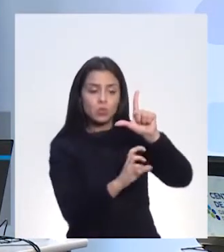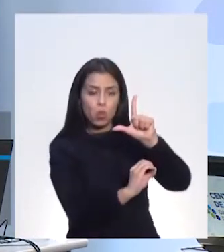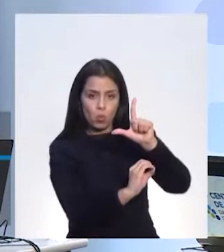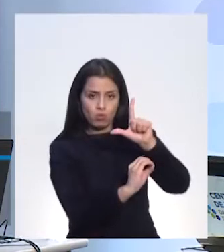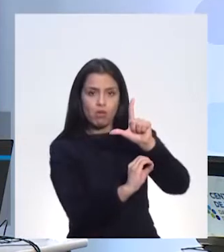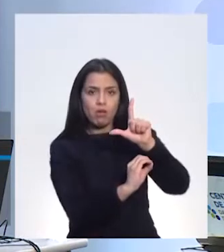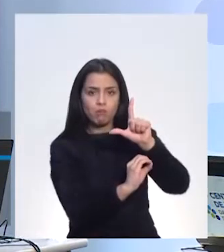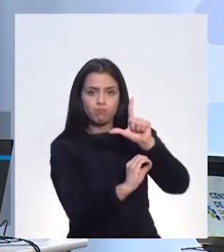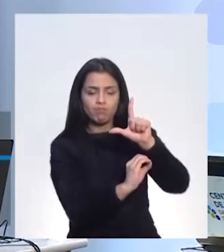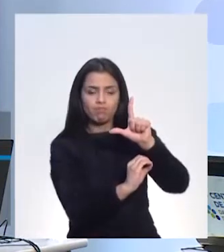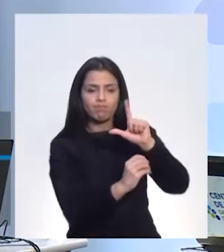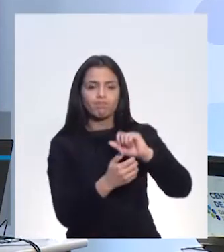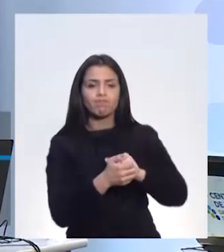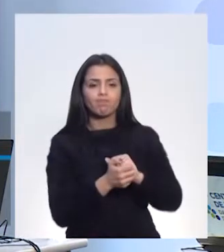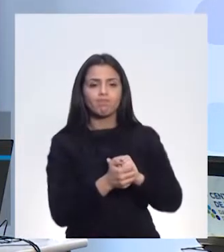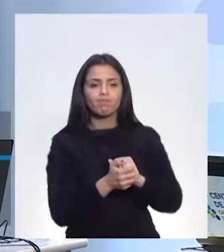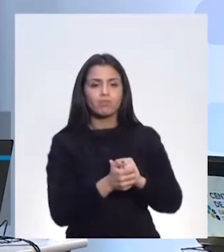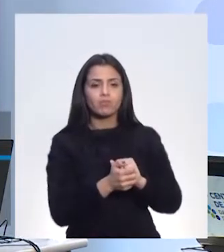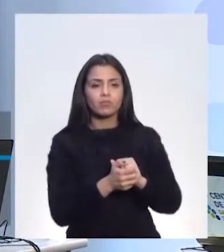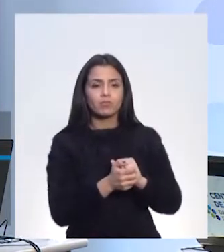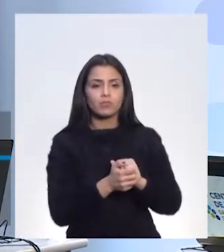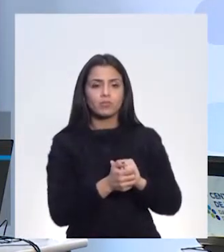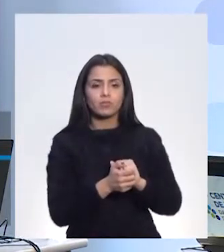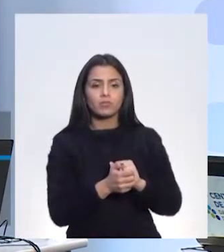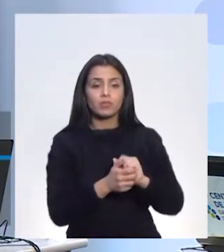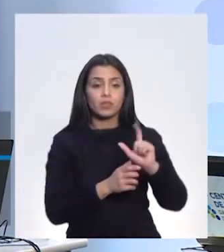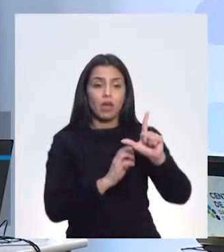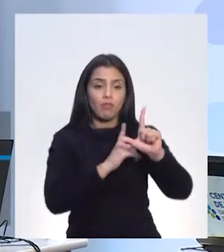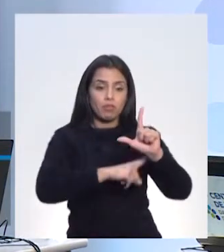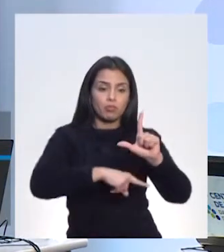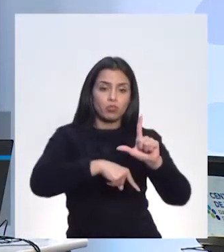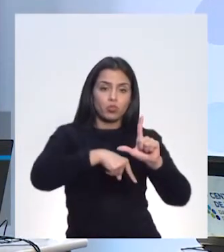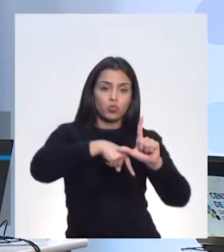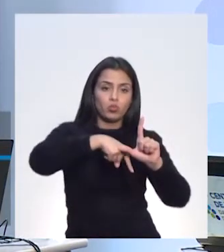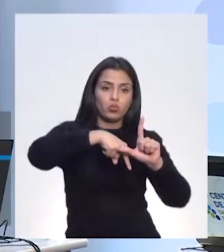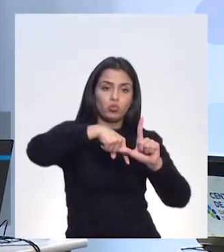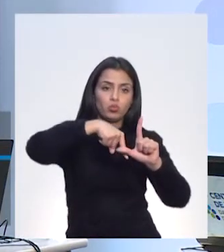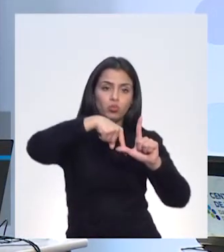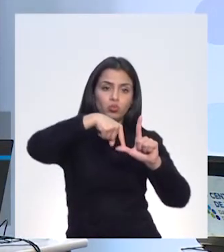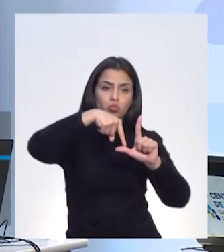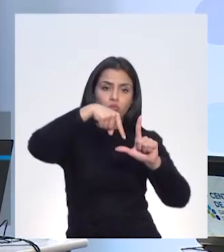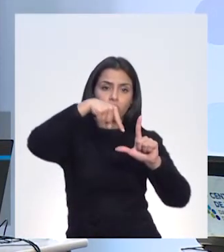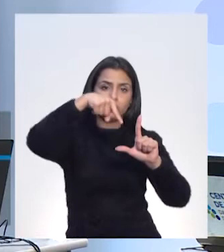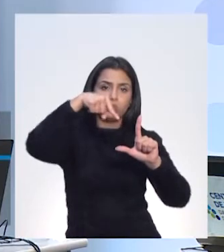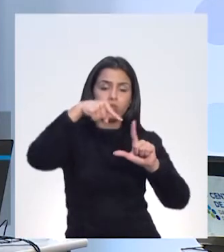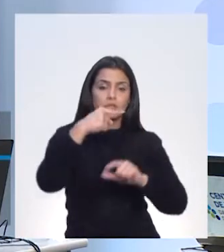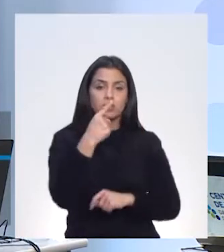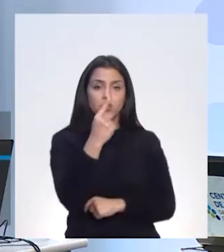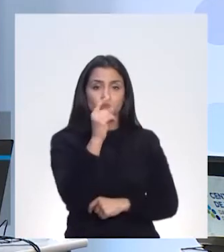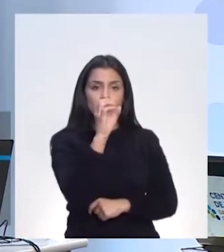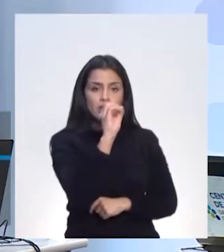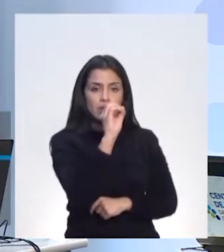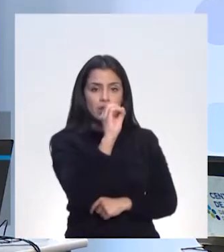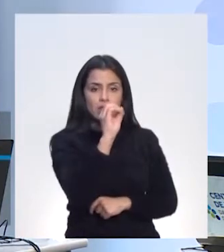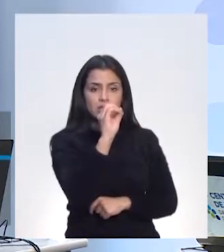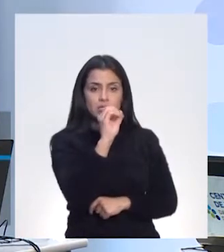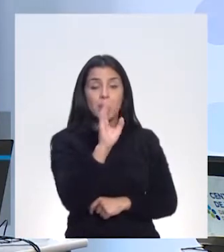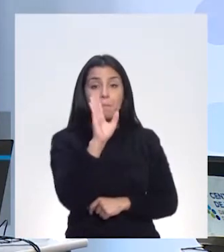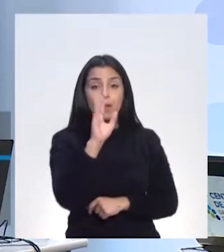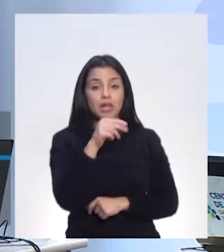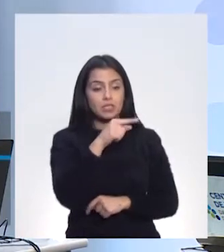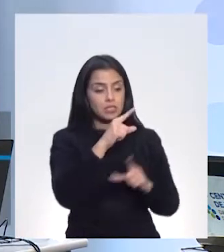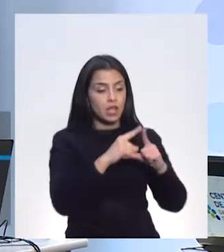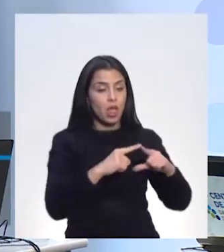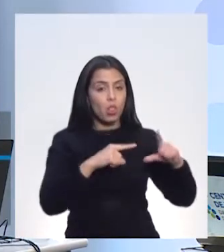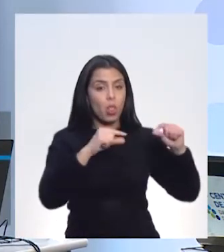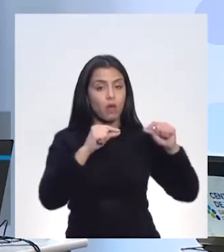esse gráfico vai crescendo. Aí, quando ele chega na lua cheia, ele tem 110 graus. Só que da lua nova